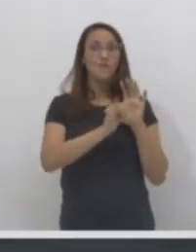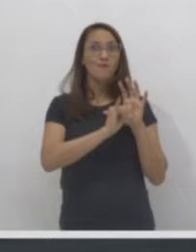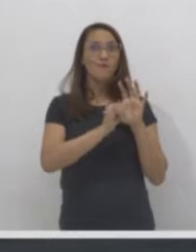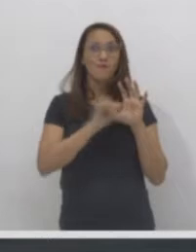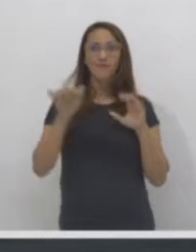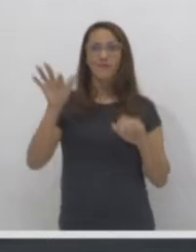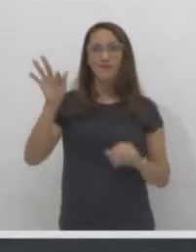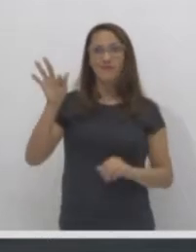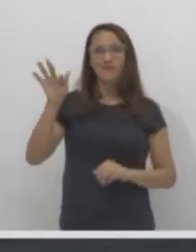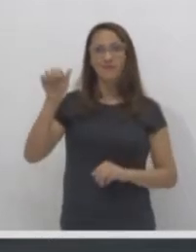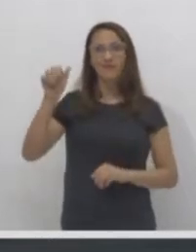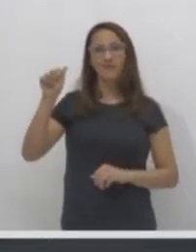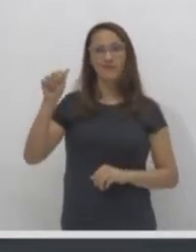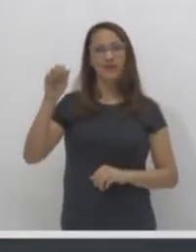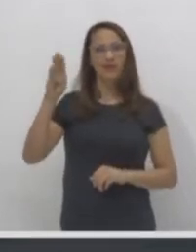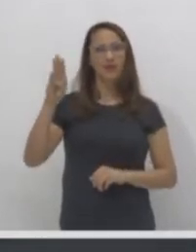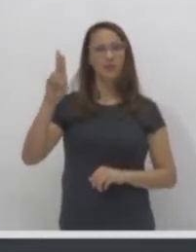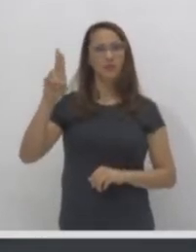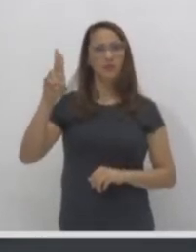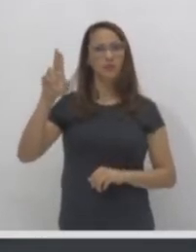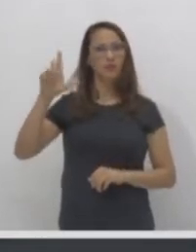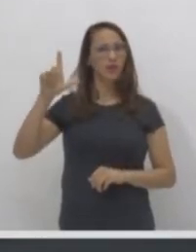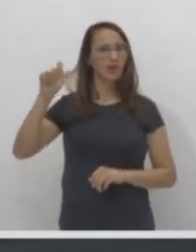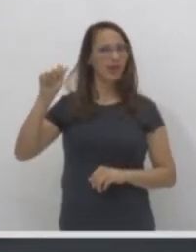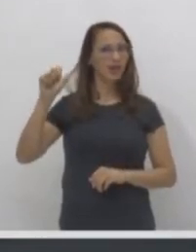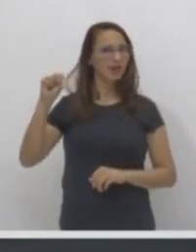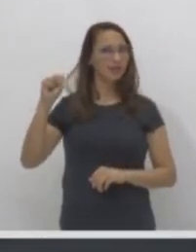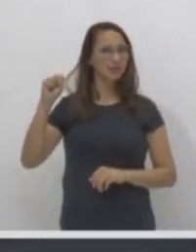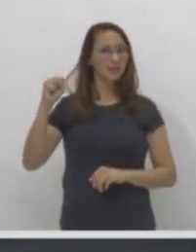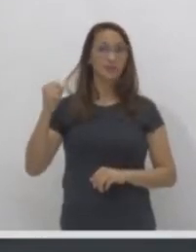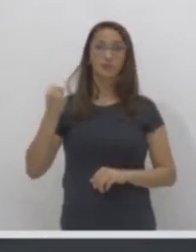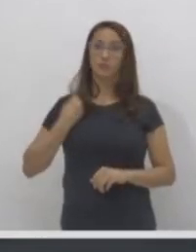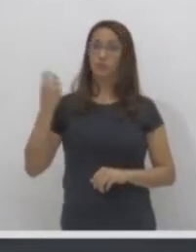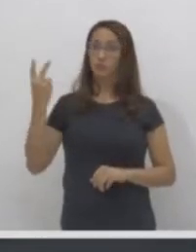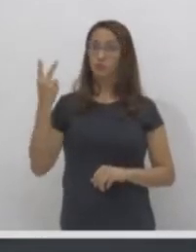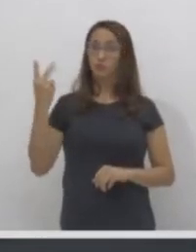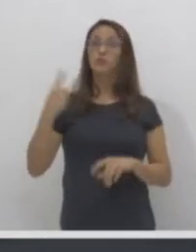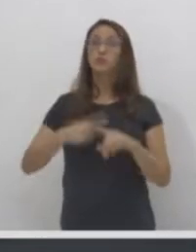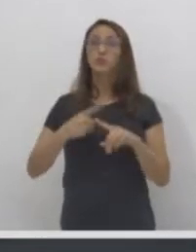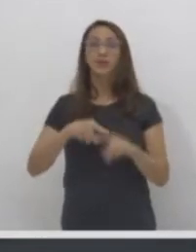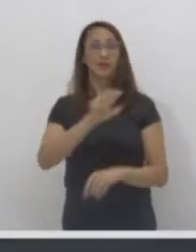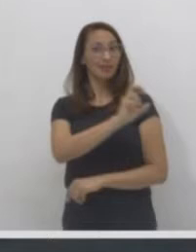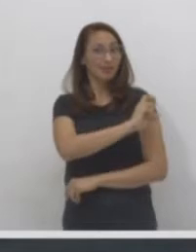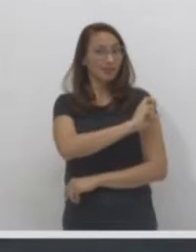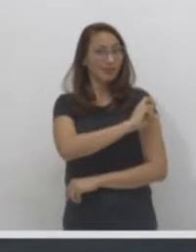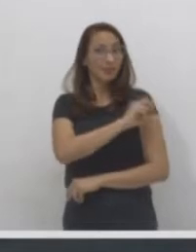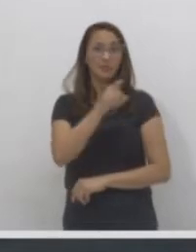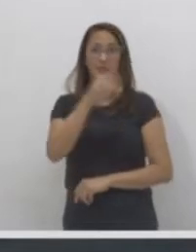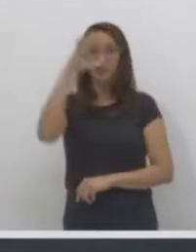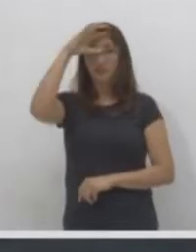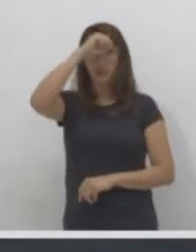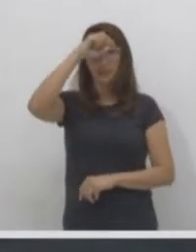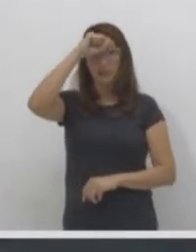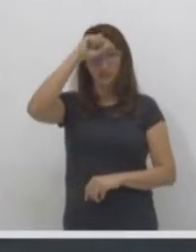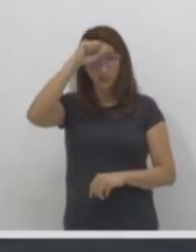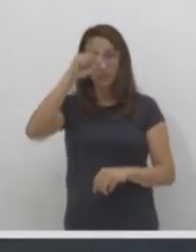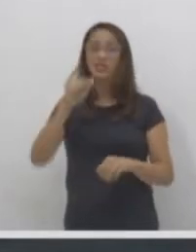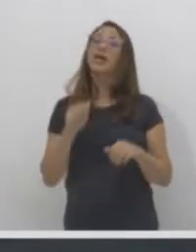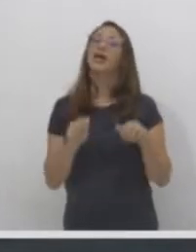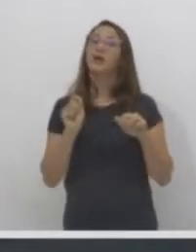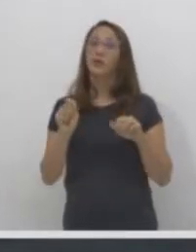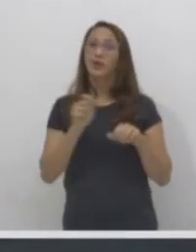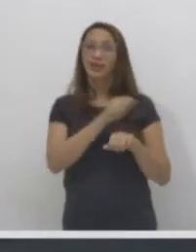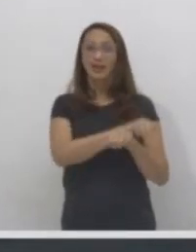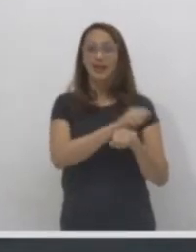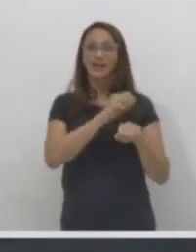essa aula de Fábulas, parte 2. Por quê? Para o quinto ano, como vocês já viram, o que é artigo, o que é substantivo, o que é adjetivo,